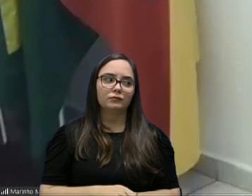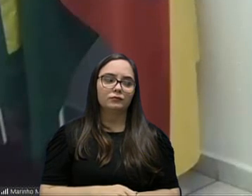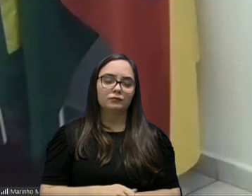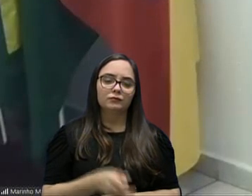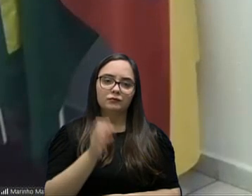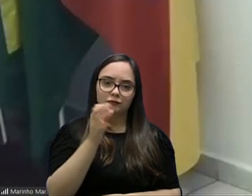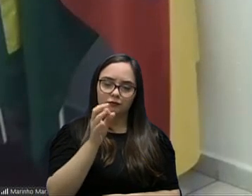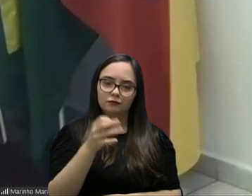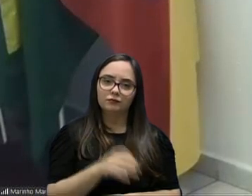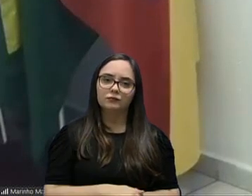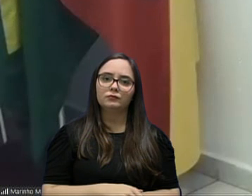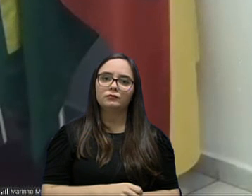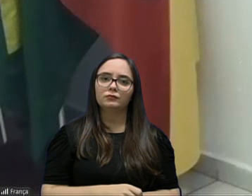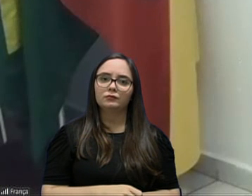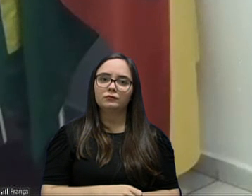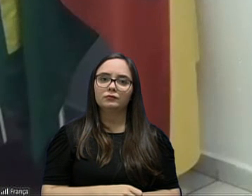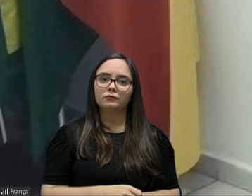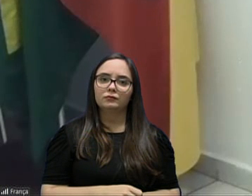aí.